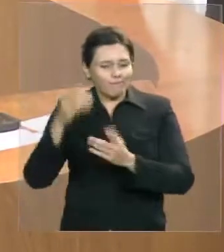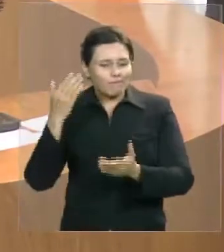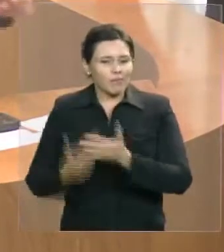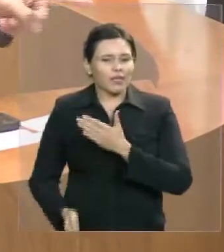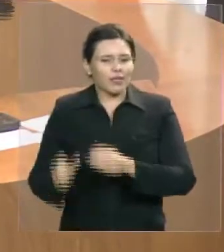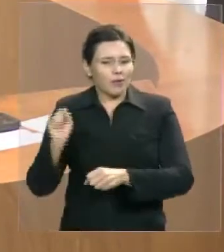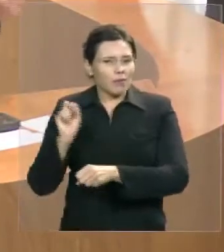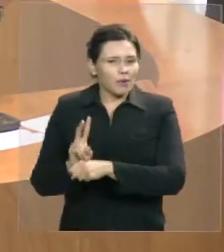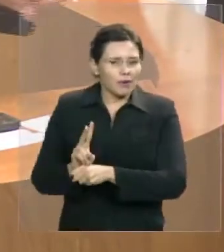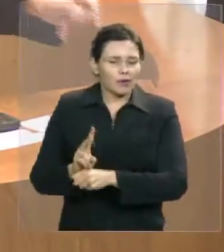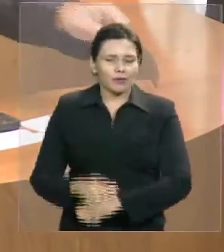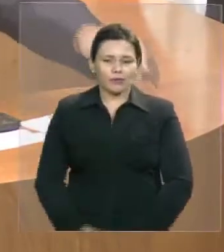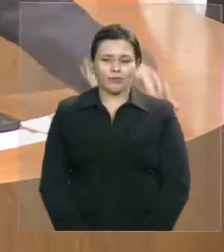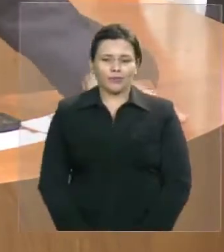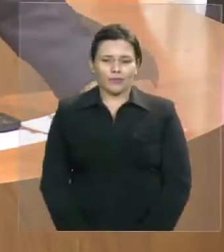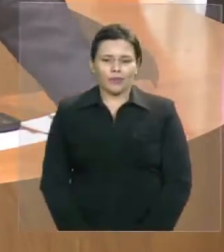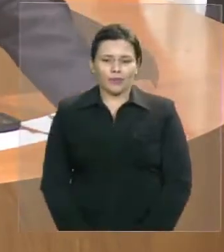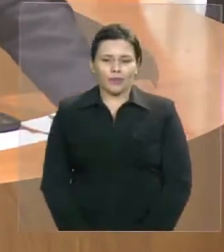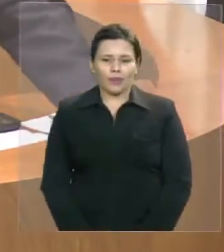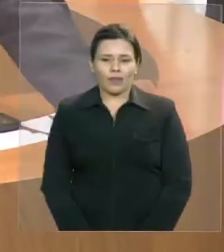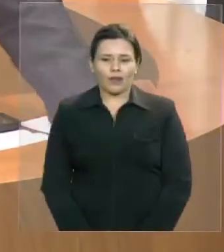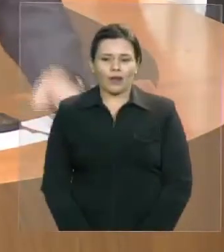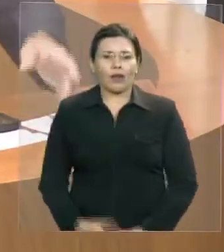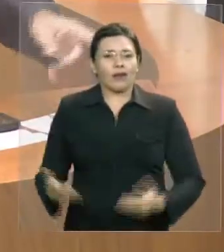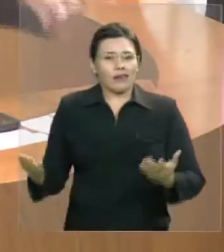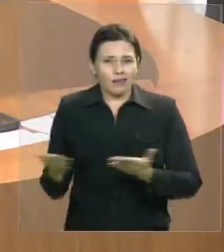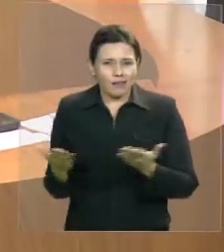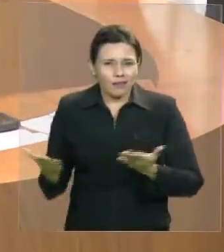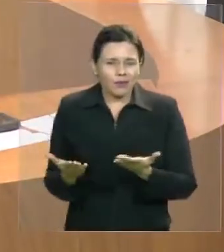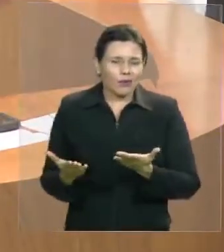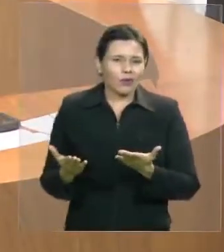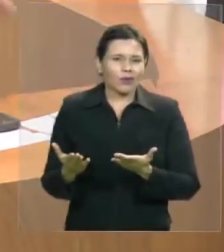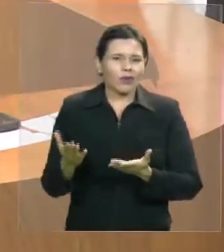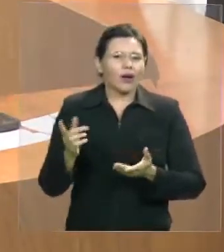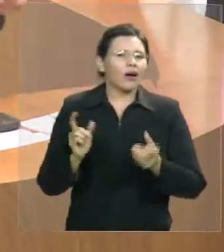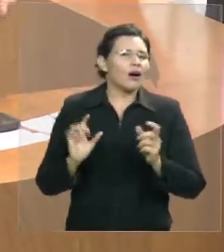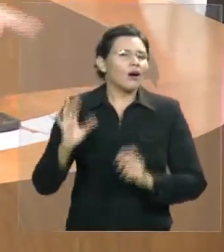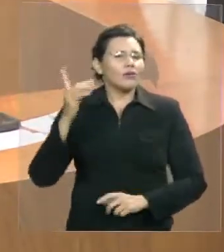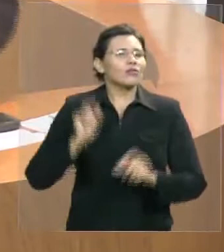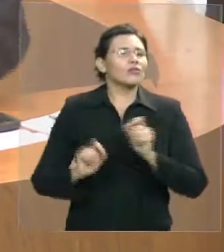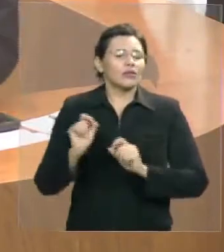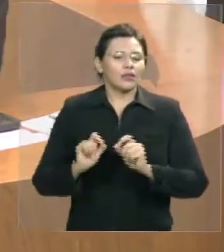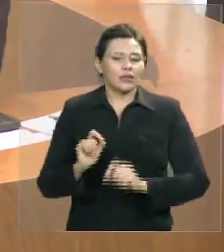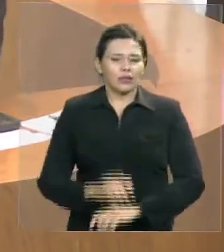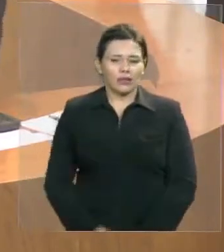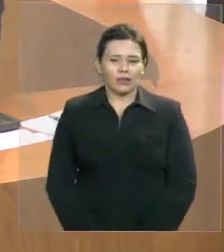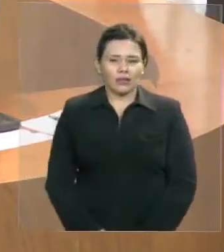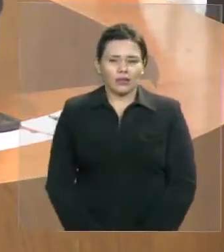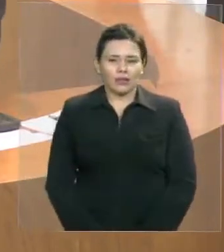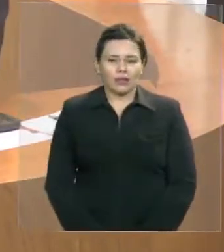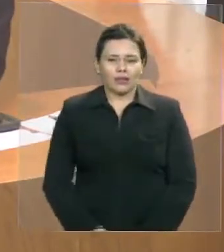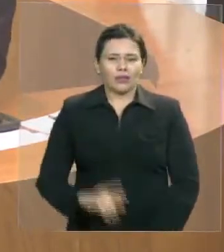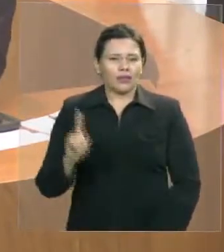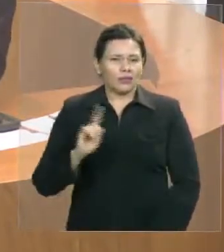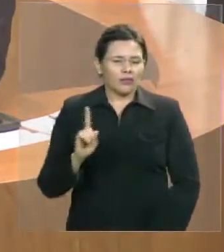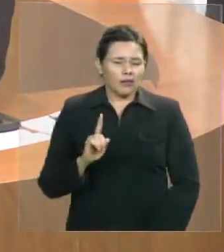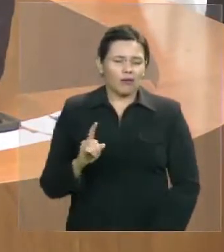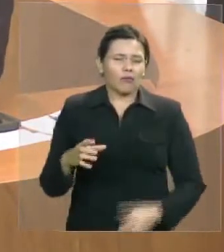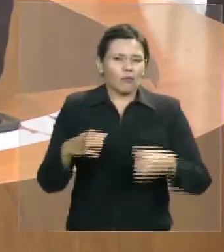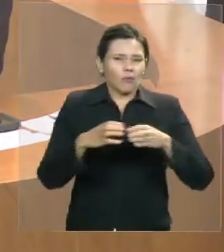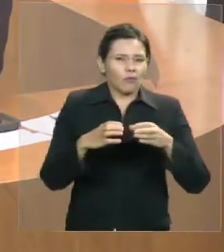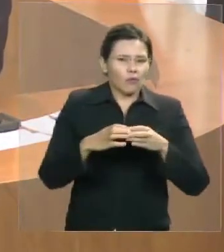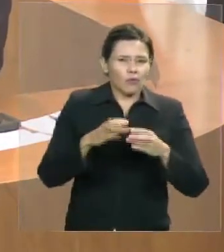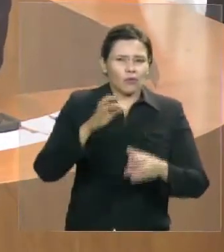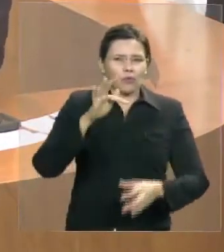que hoje tem como vice-prefeito. Lá quem difamava o Luciano Genésio não era a turma do Filuca, deputada